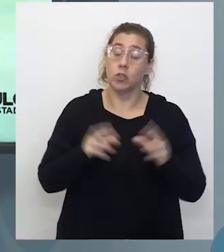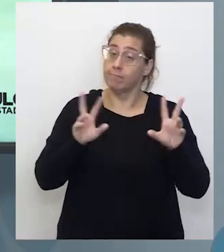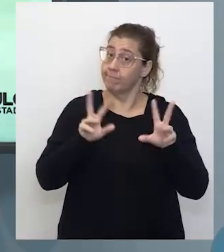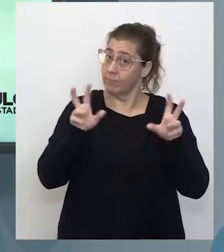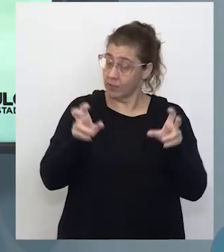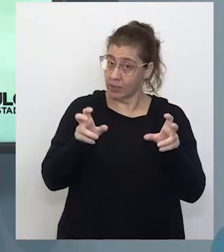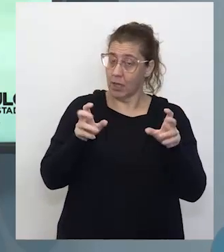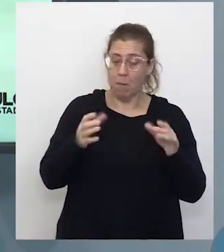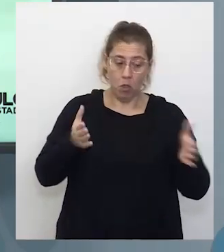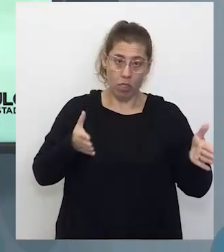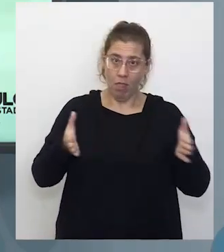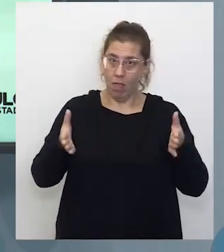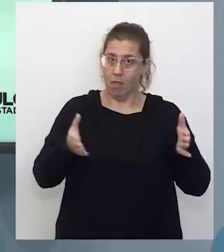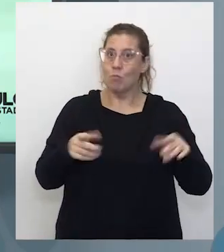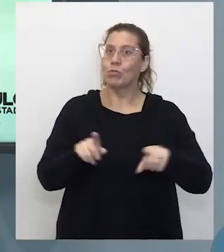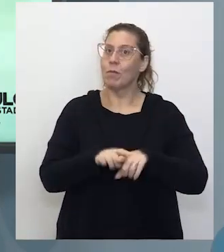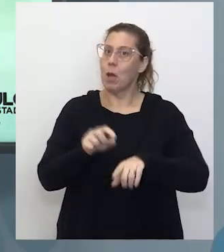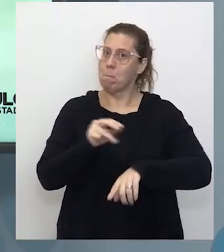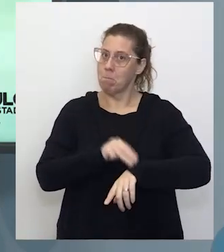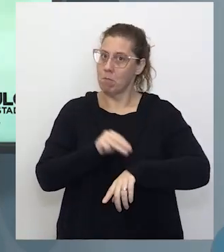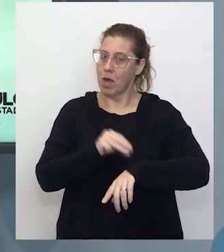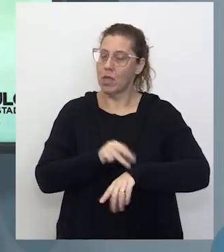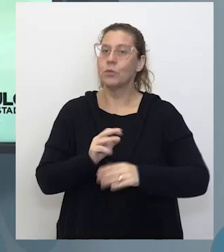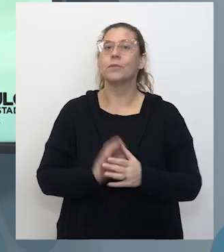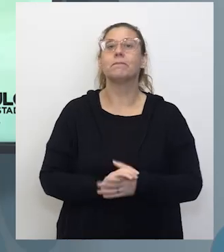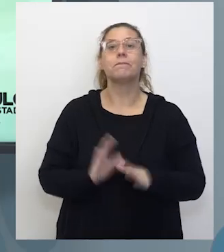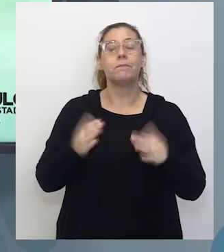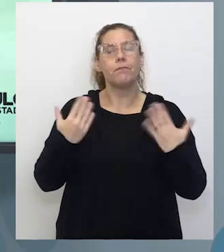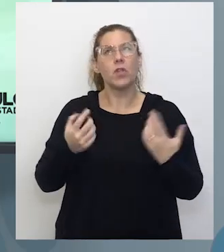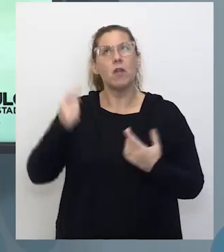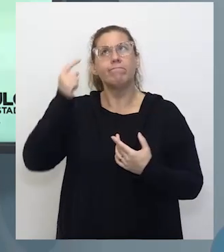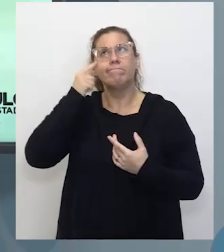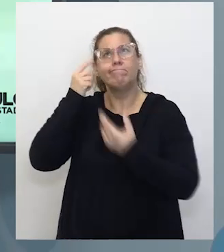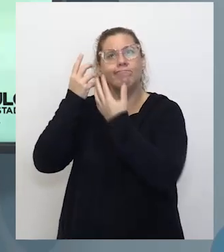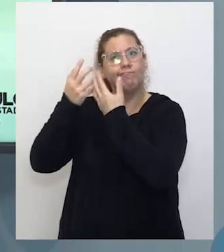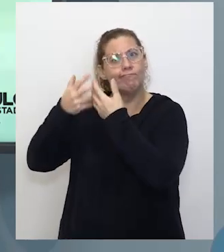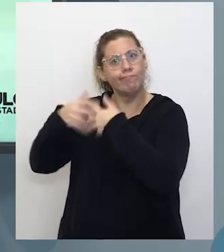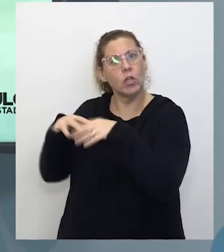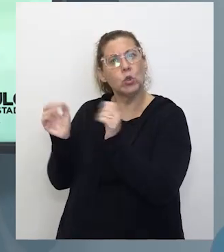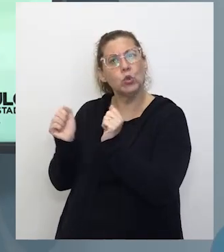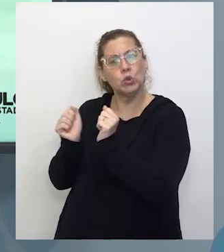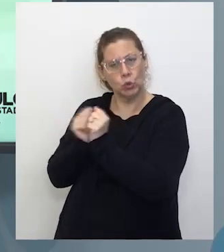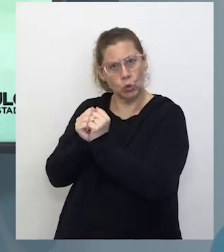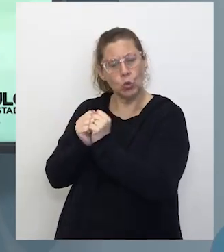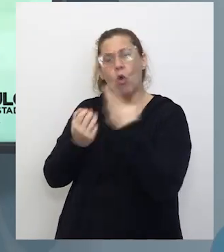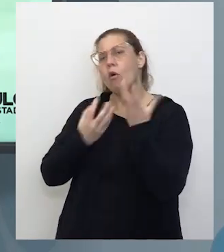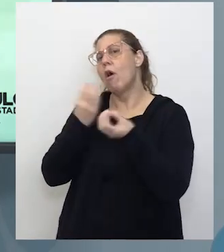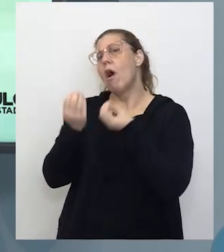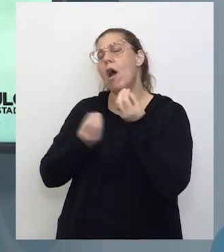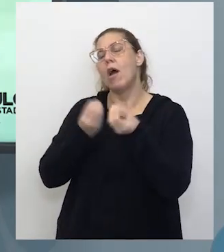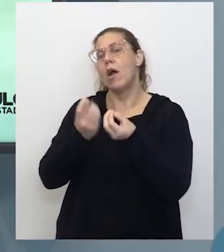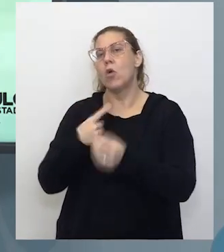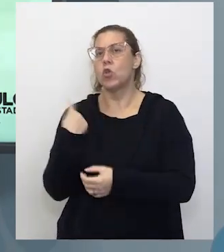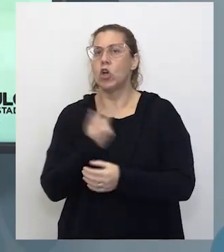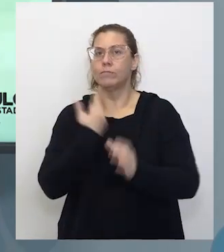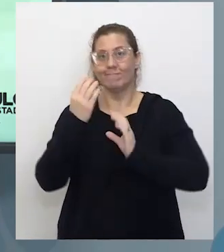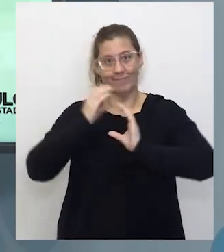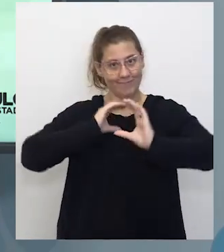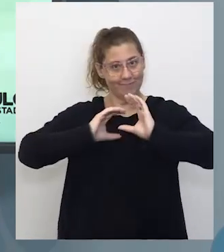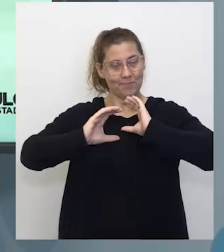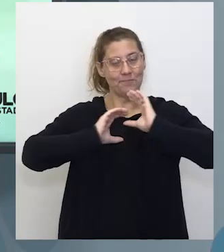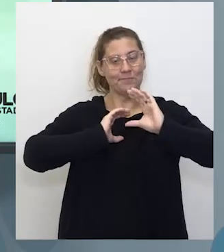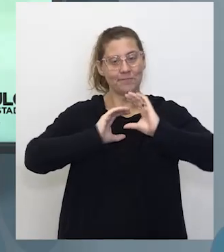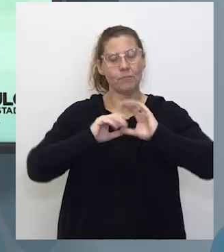do seu tempo, né? Então, vamos refletir juntos, né, sobre como a nossa